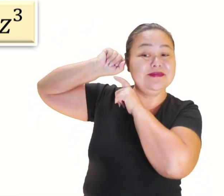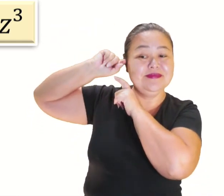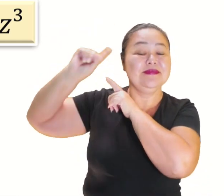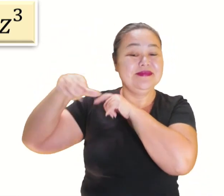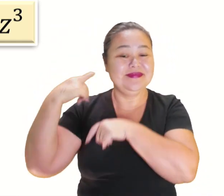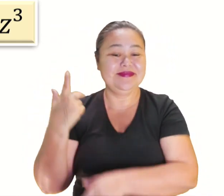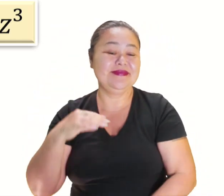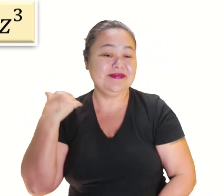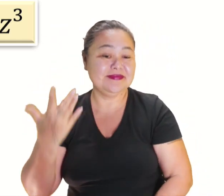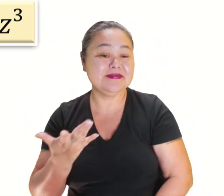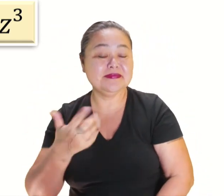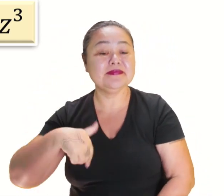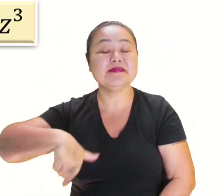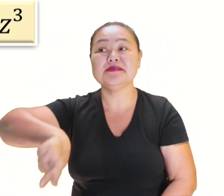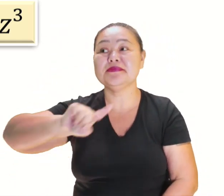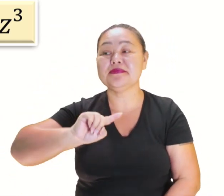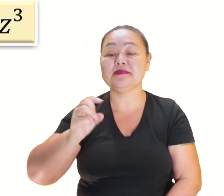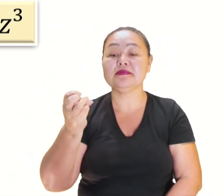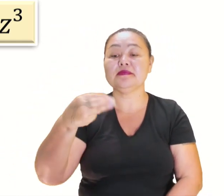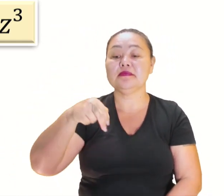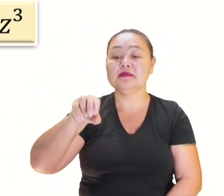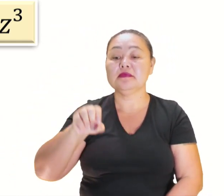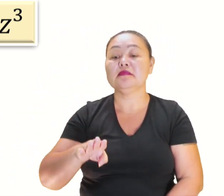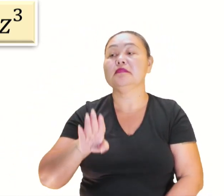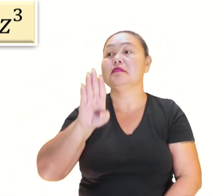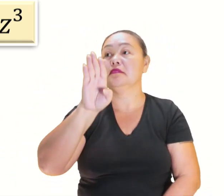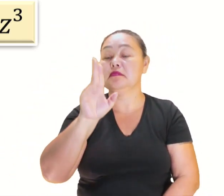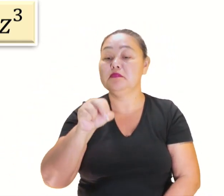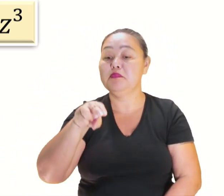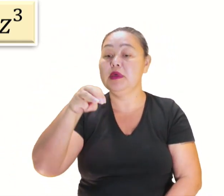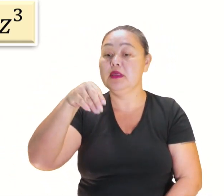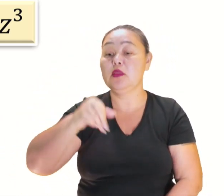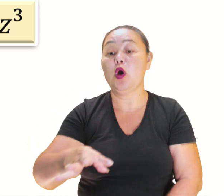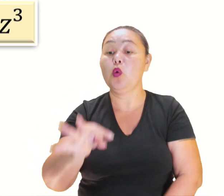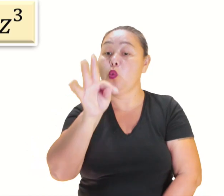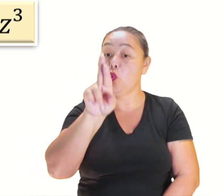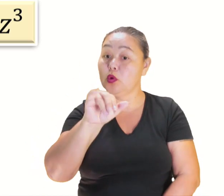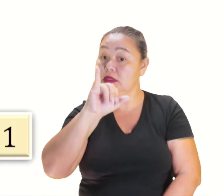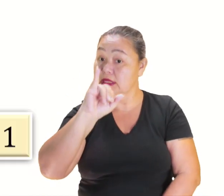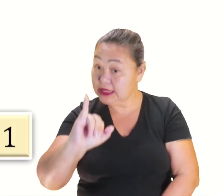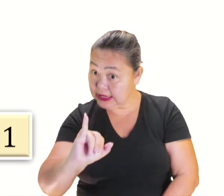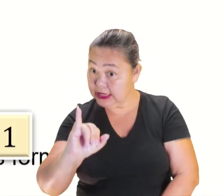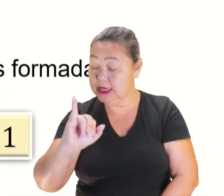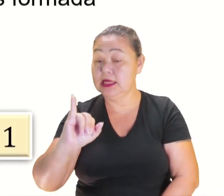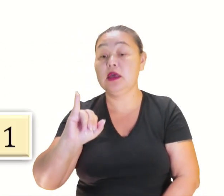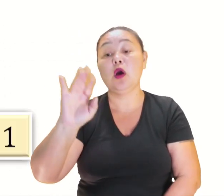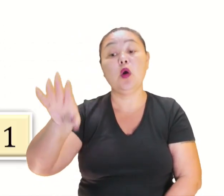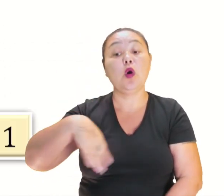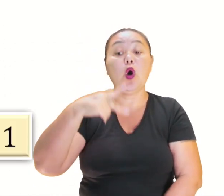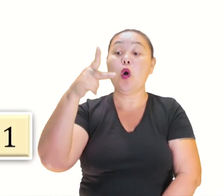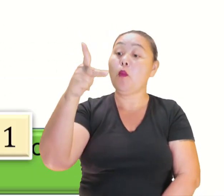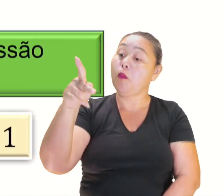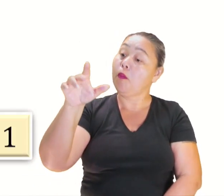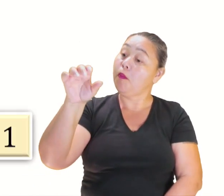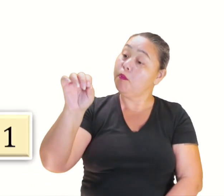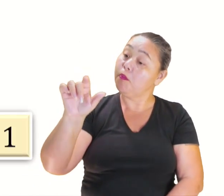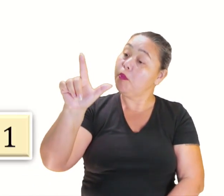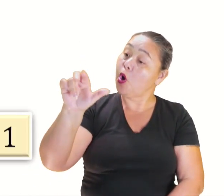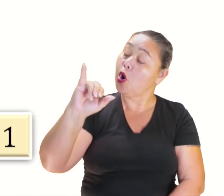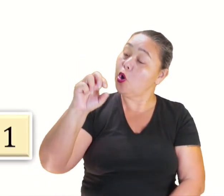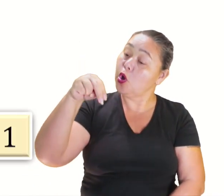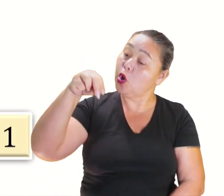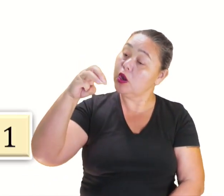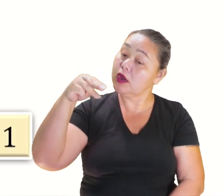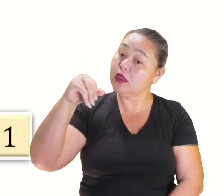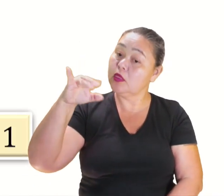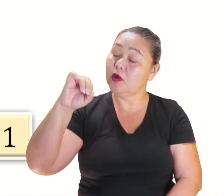Tá bom? Vimos o monômio, vimos o binômio, o tri, agora vamos ver o polinômio,